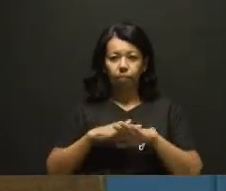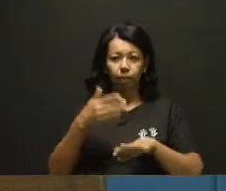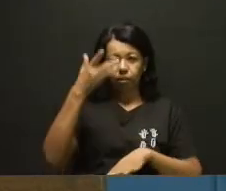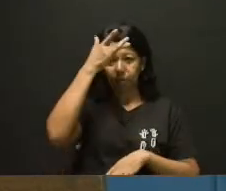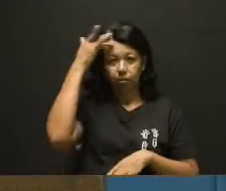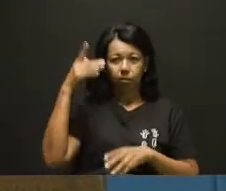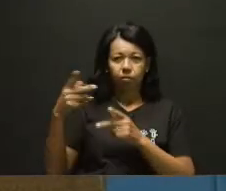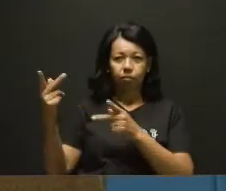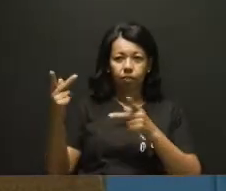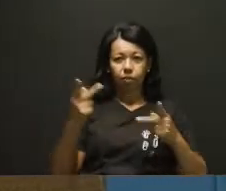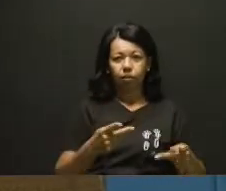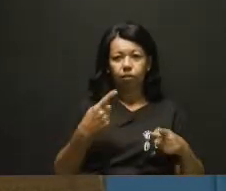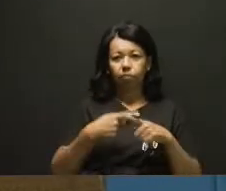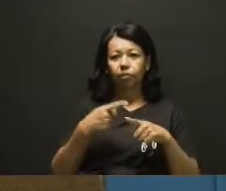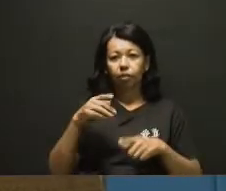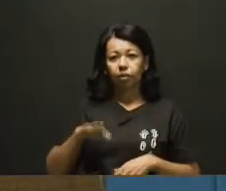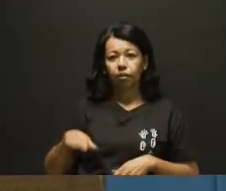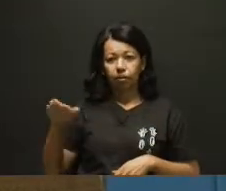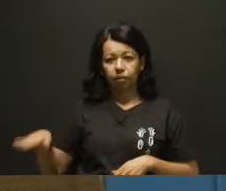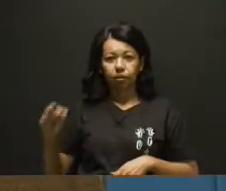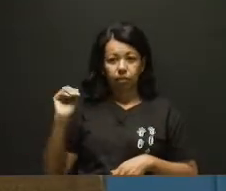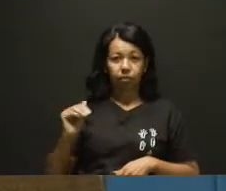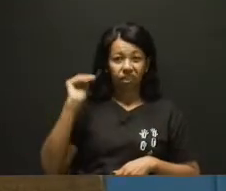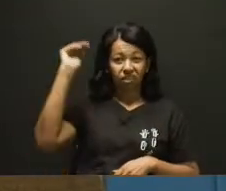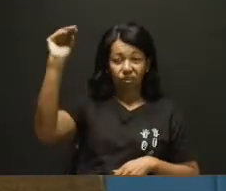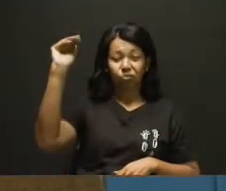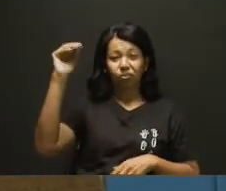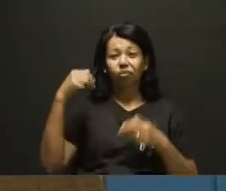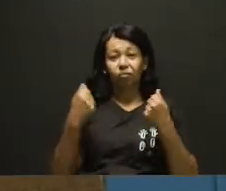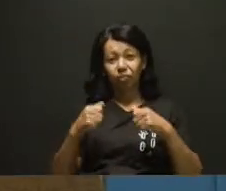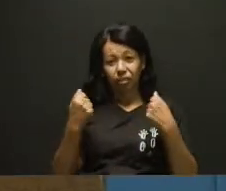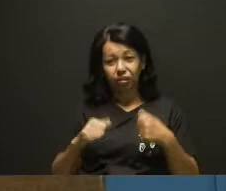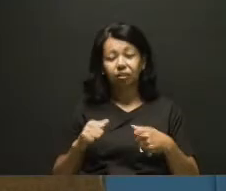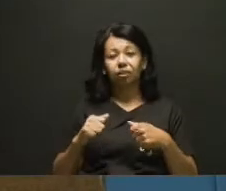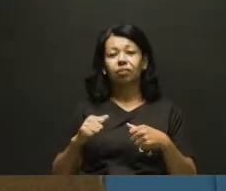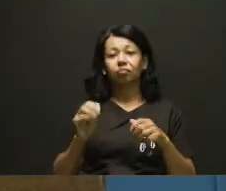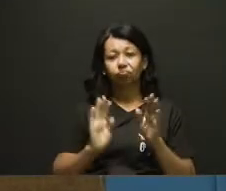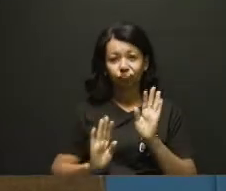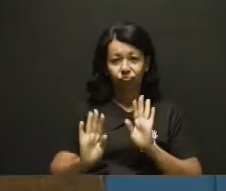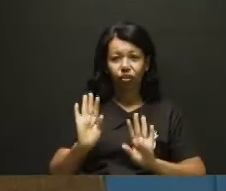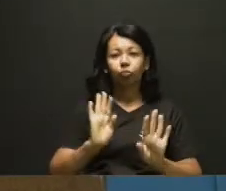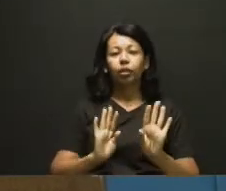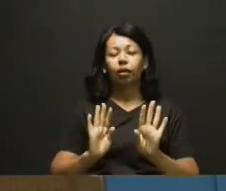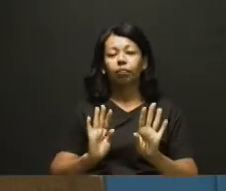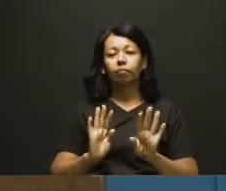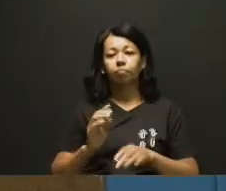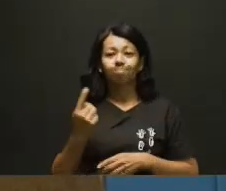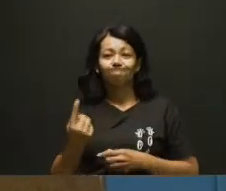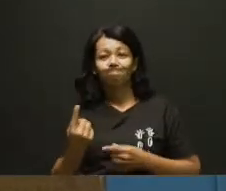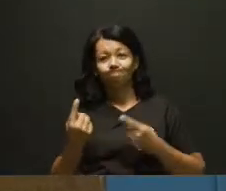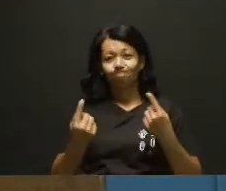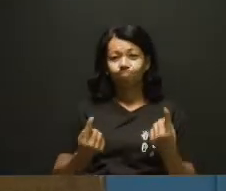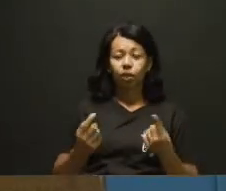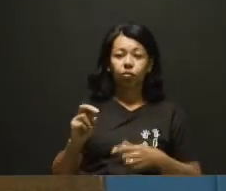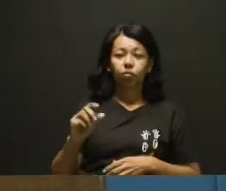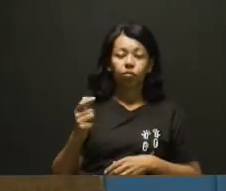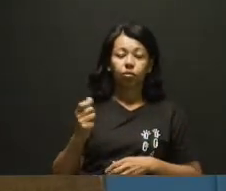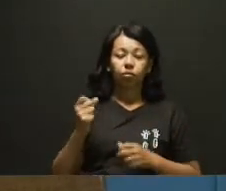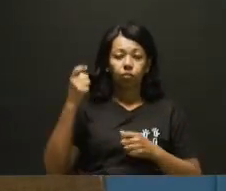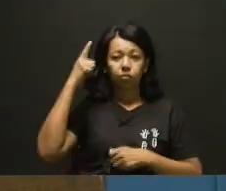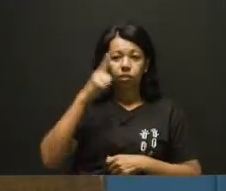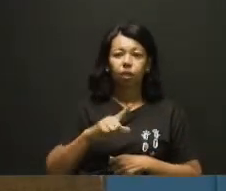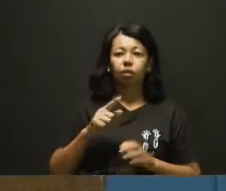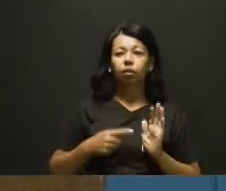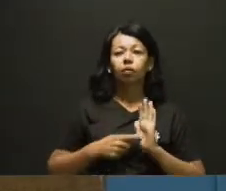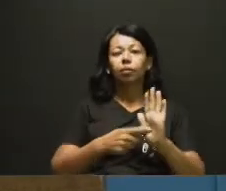presente é porque essas crianças e adultos demandam muito dos nossos cuidados então é uma outra que consegue está representando